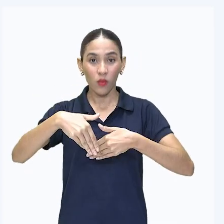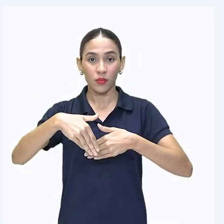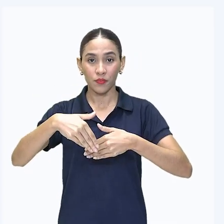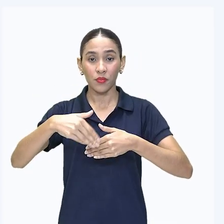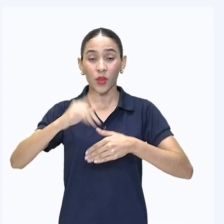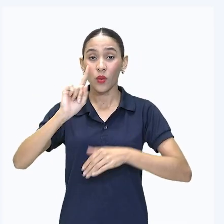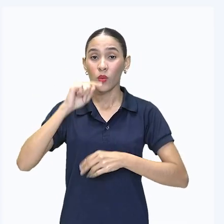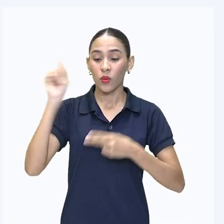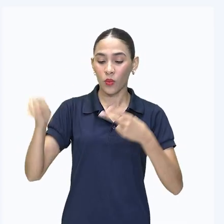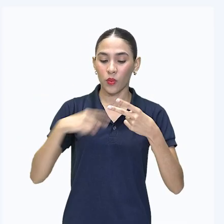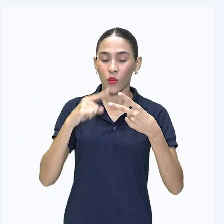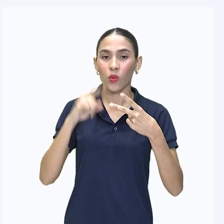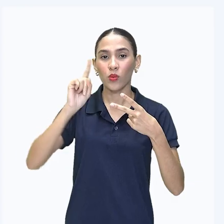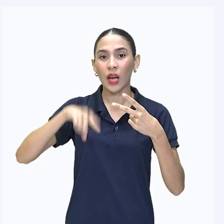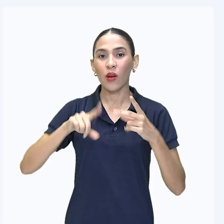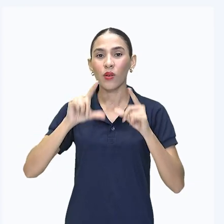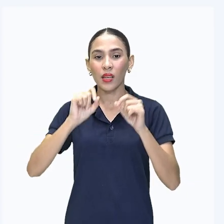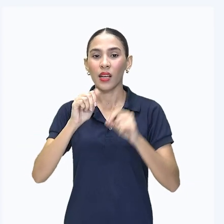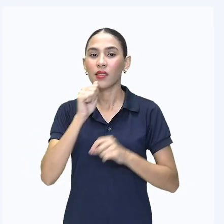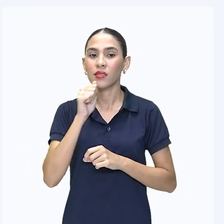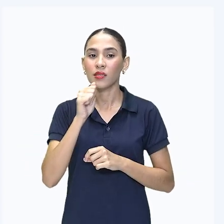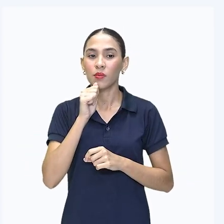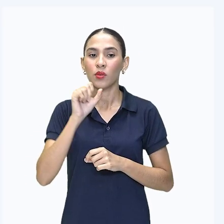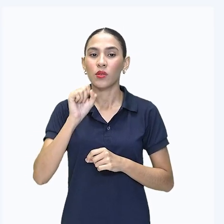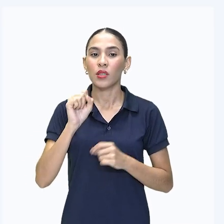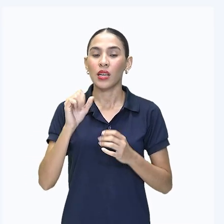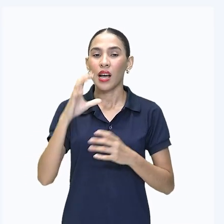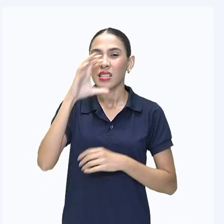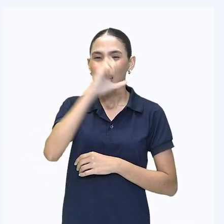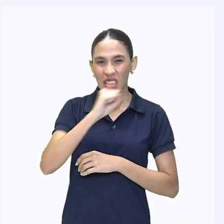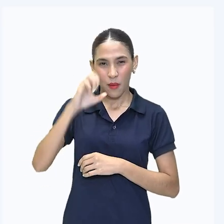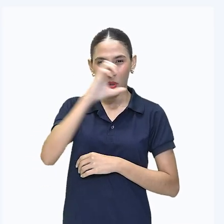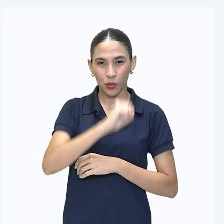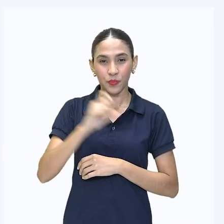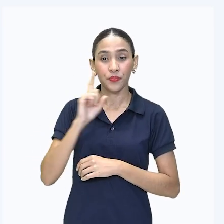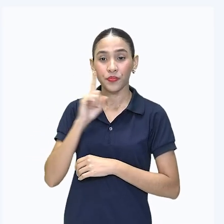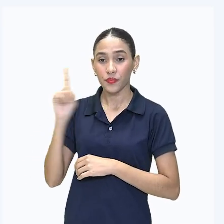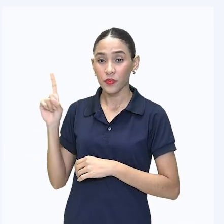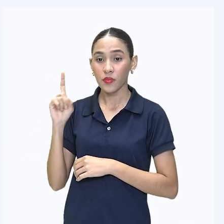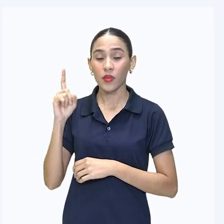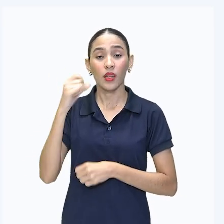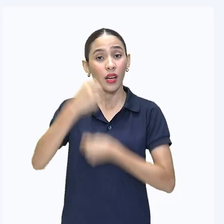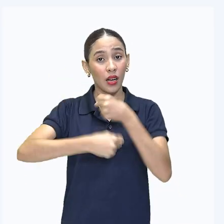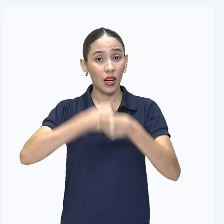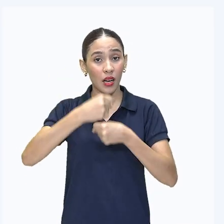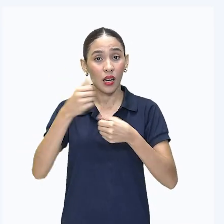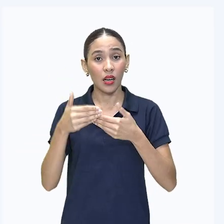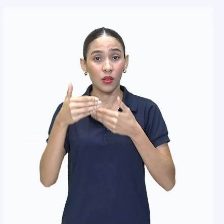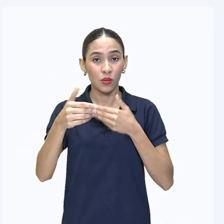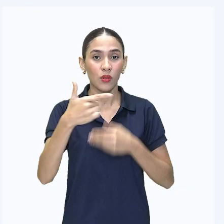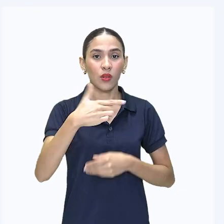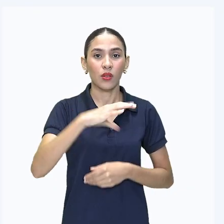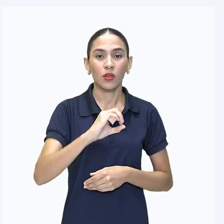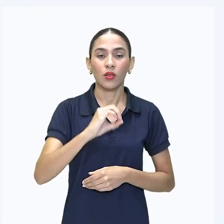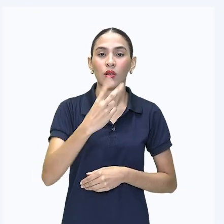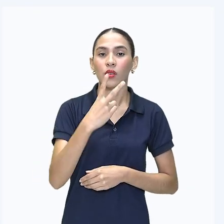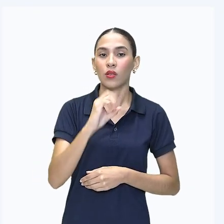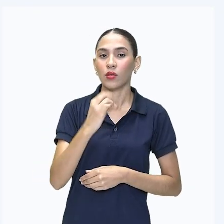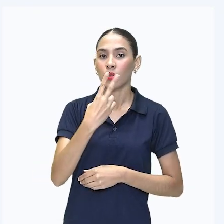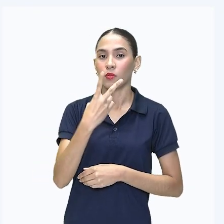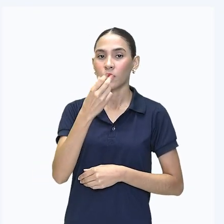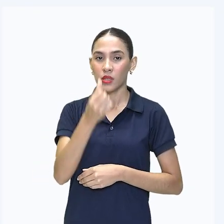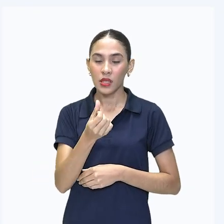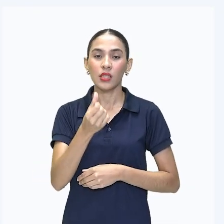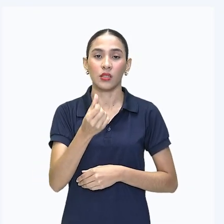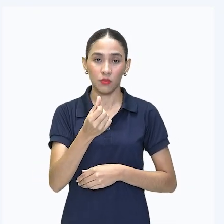lembrou. Outro ponto, né, é o sábado letivo. Esse ano, como todos os outros, né, eles